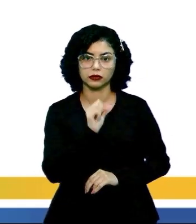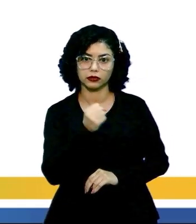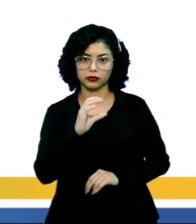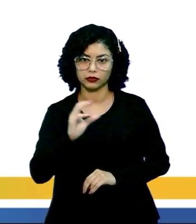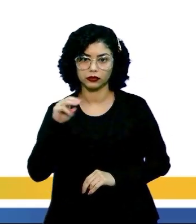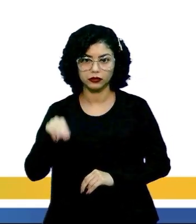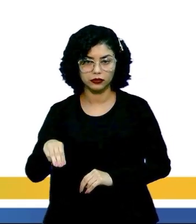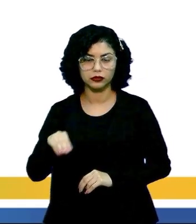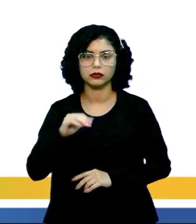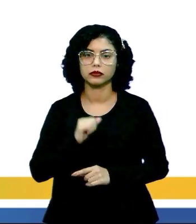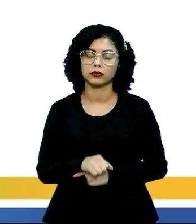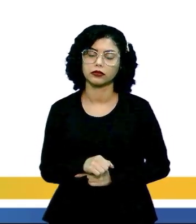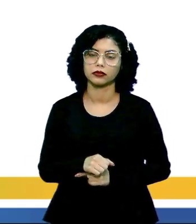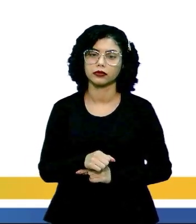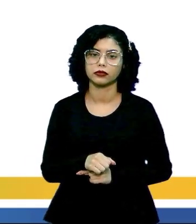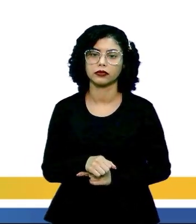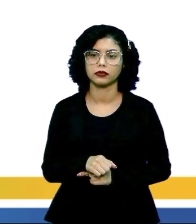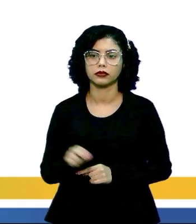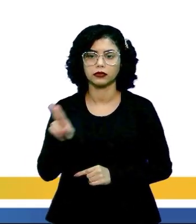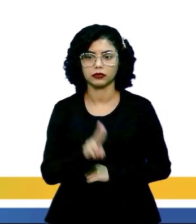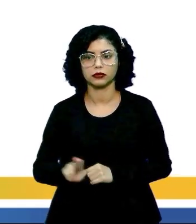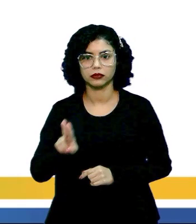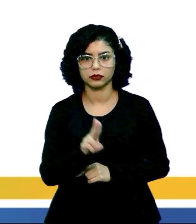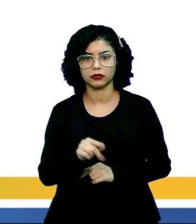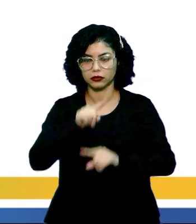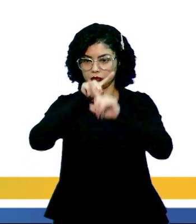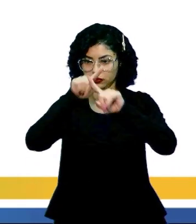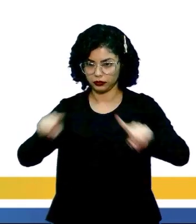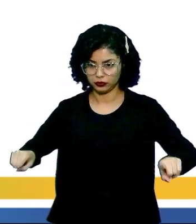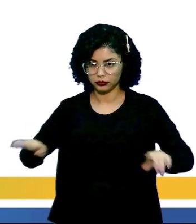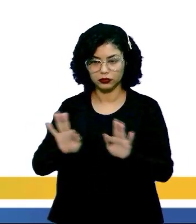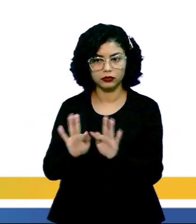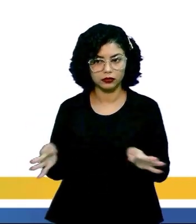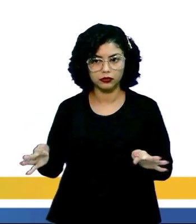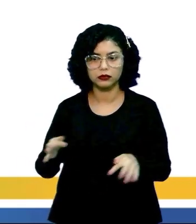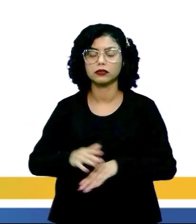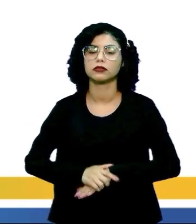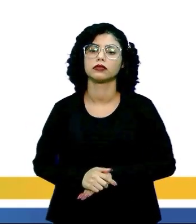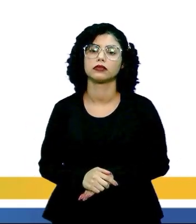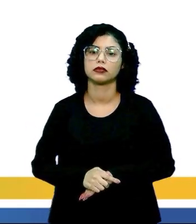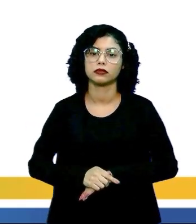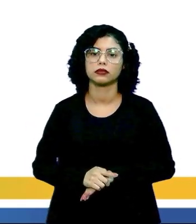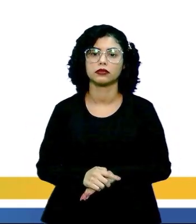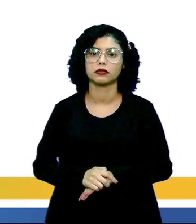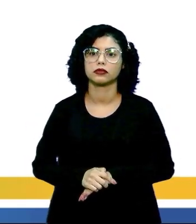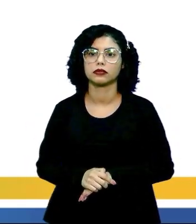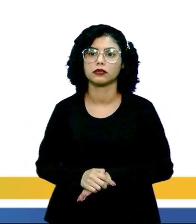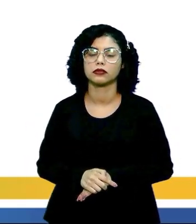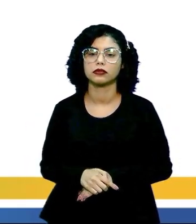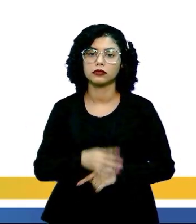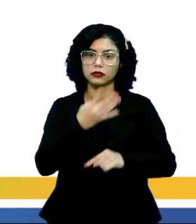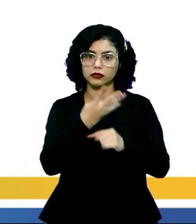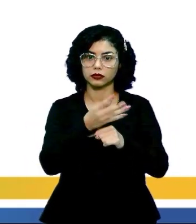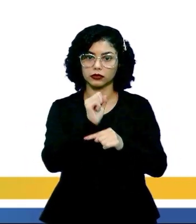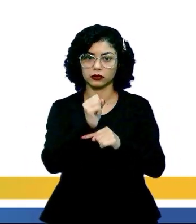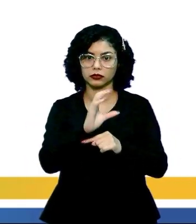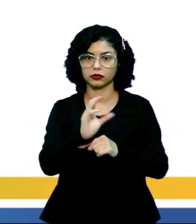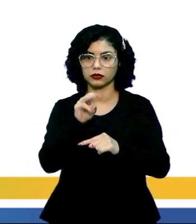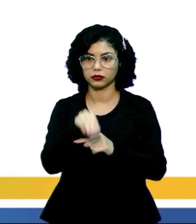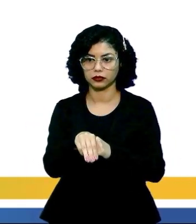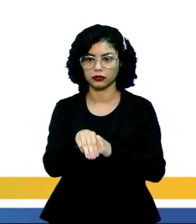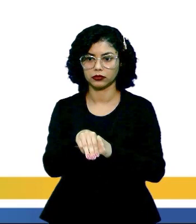48 centímetros, né? Vamos usar aí uma regra de 3 bem simples para resolver ela.